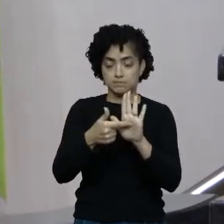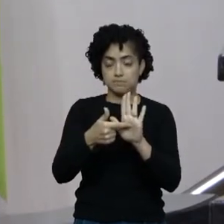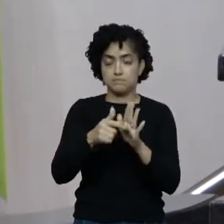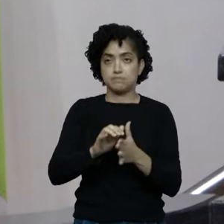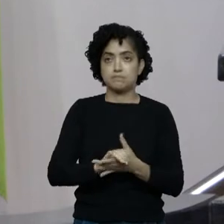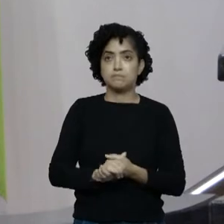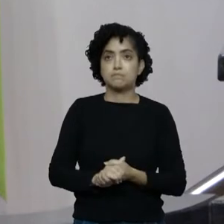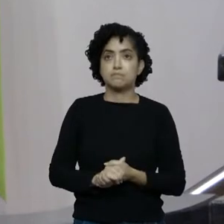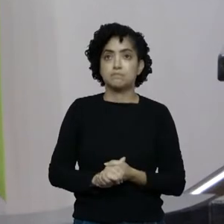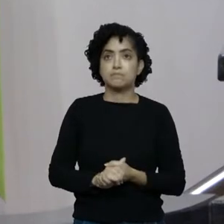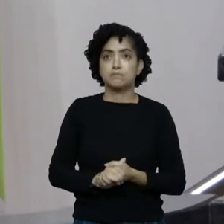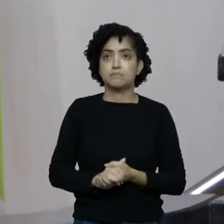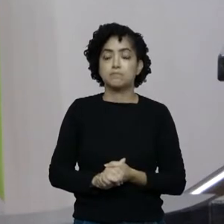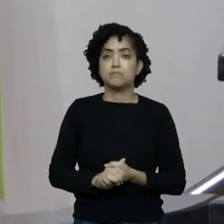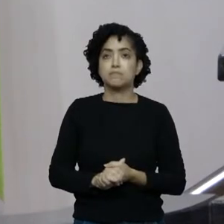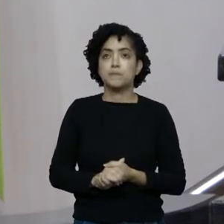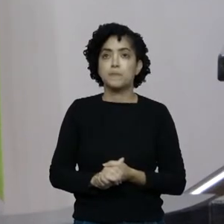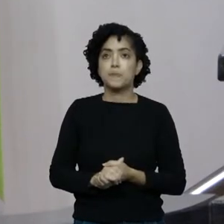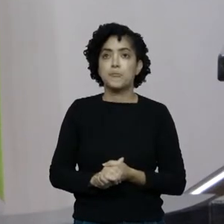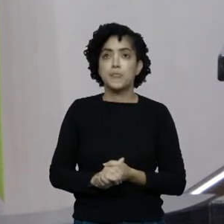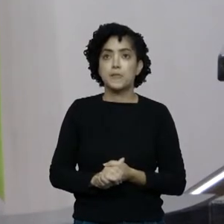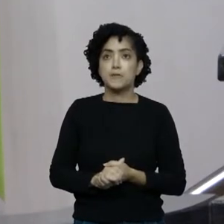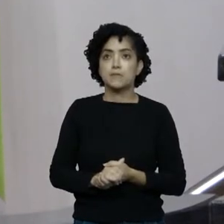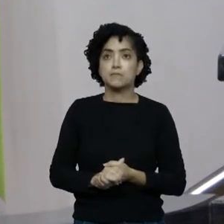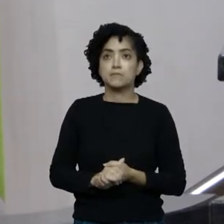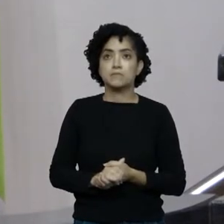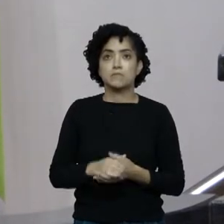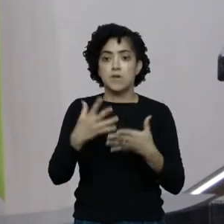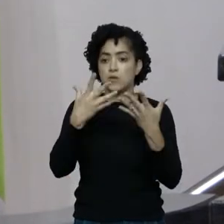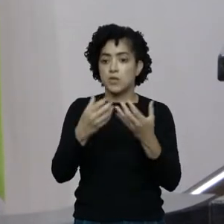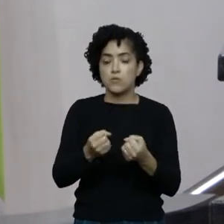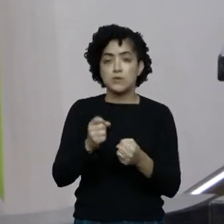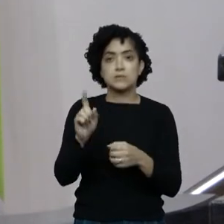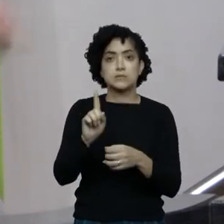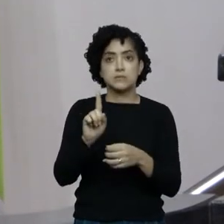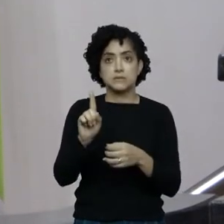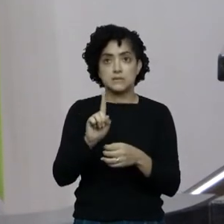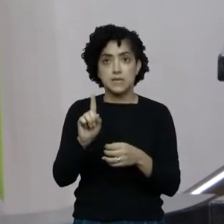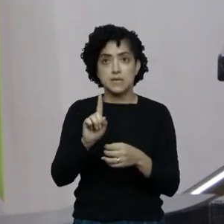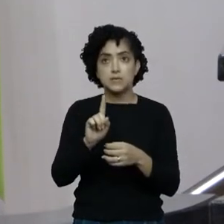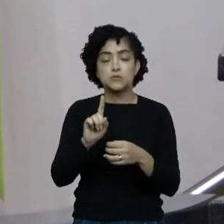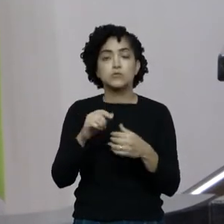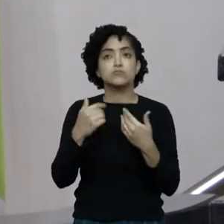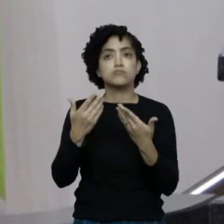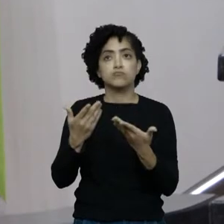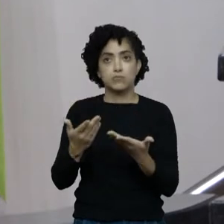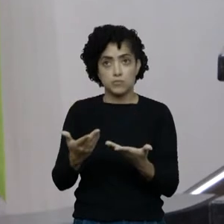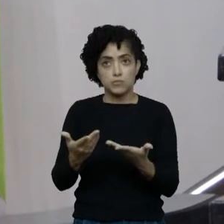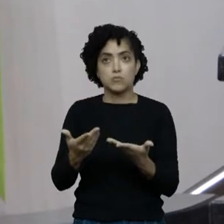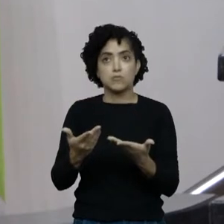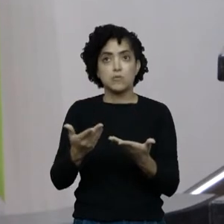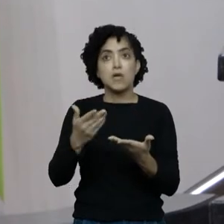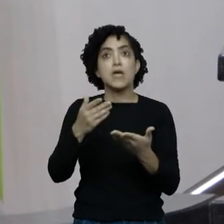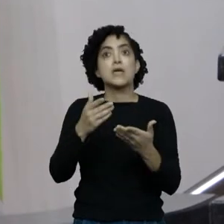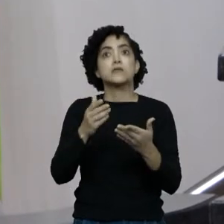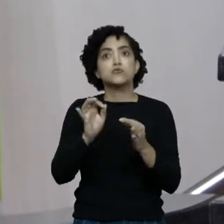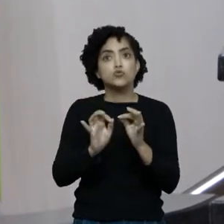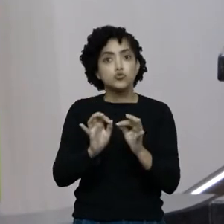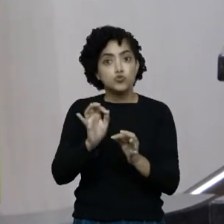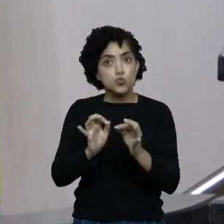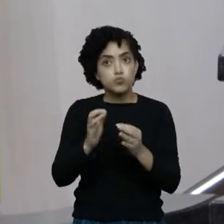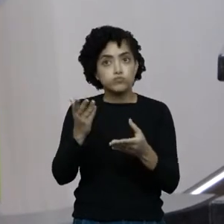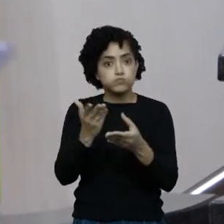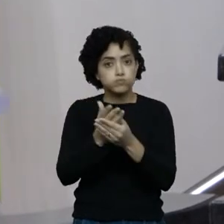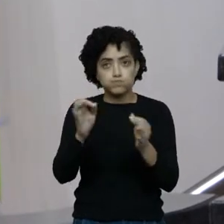e ante o exposto indefiro a petição inicial e por via de consequência julgo extinto o